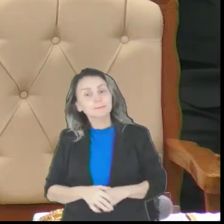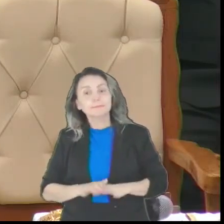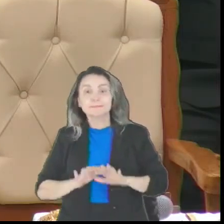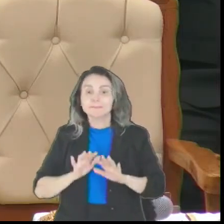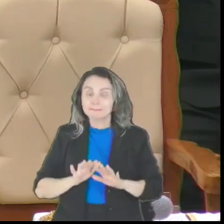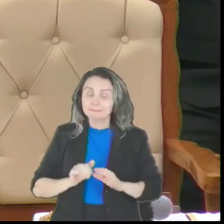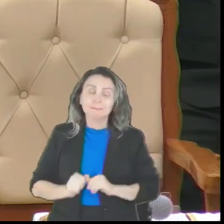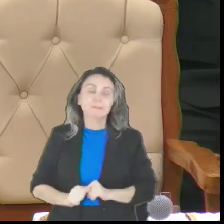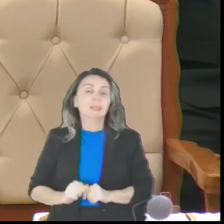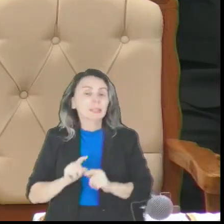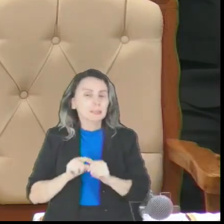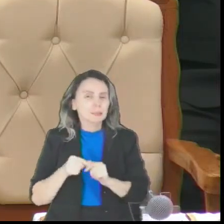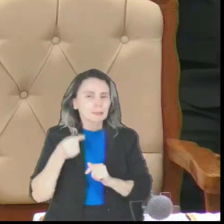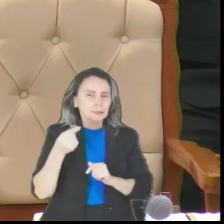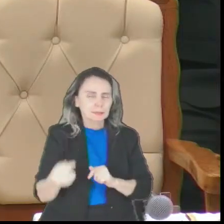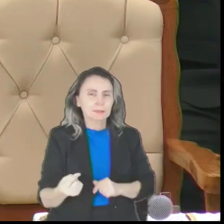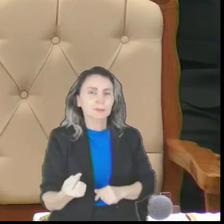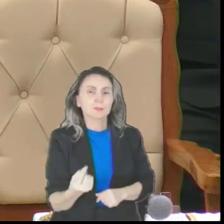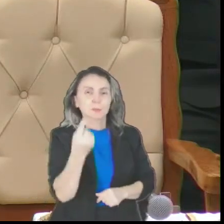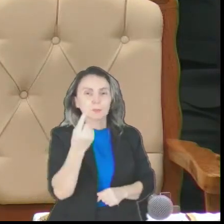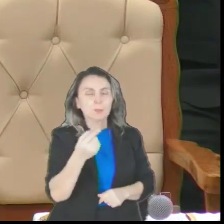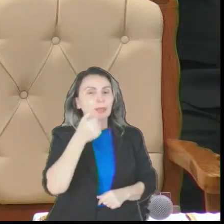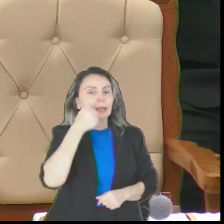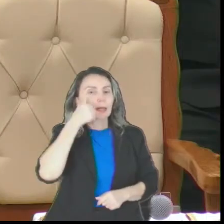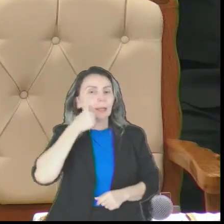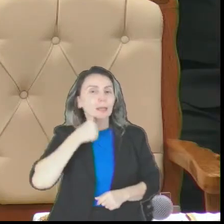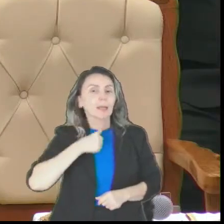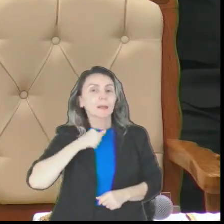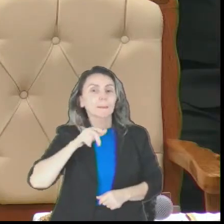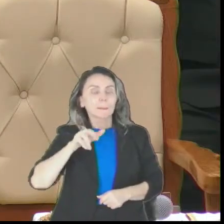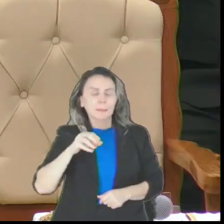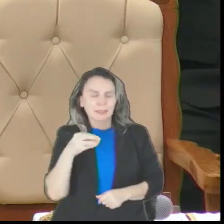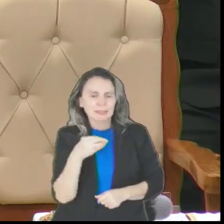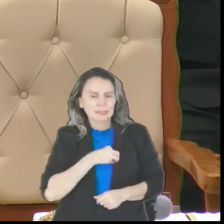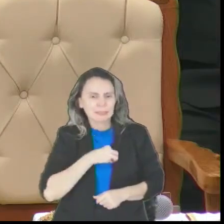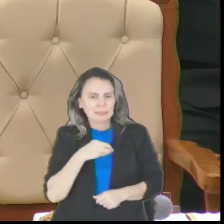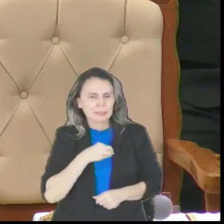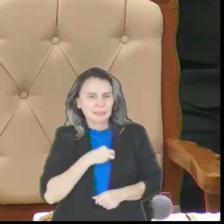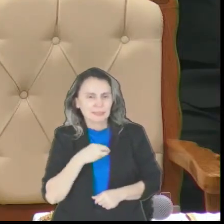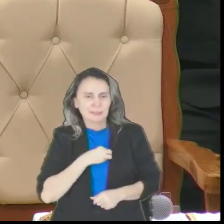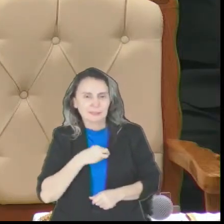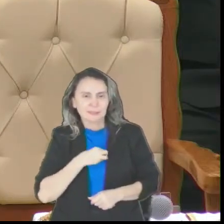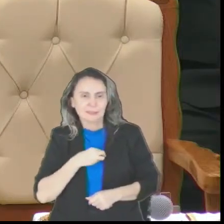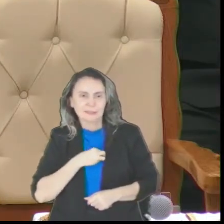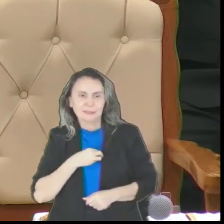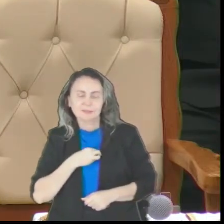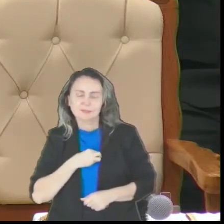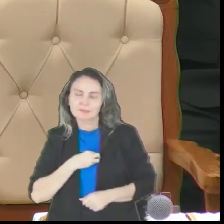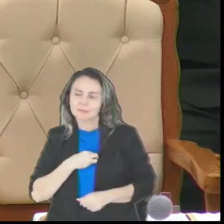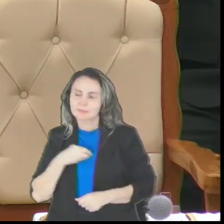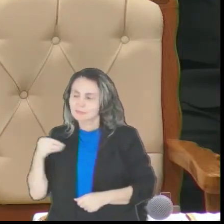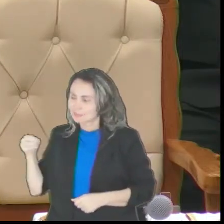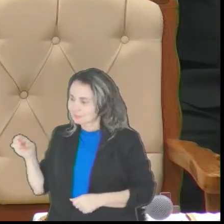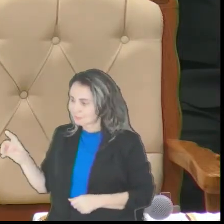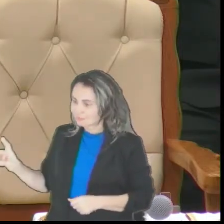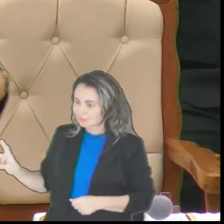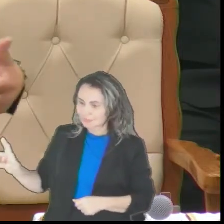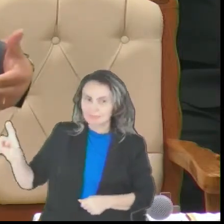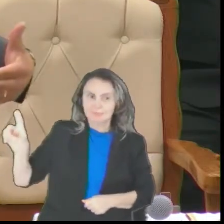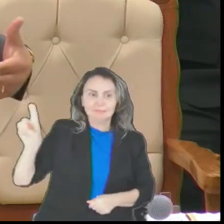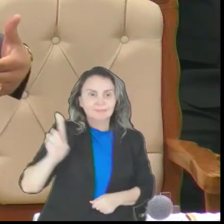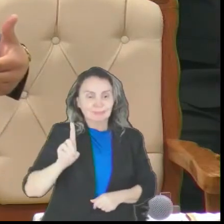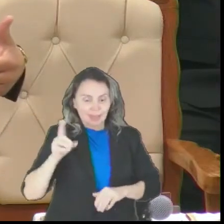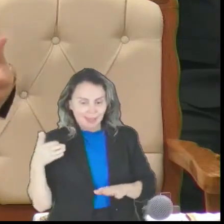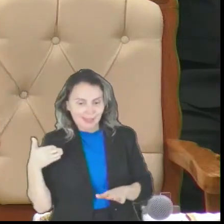mulher pecadora, das moradores da circunvizinhança, entra e fica na parede observando tudo. Jesus sentou-se